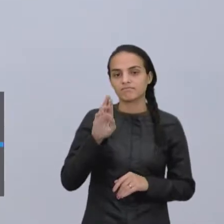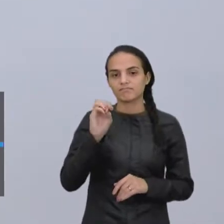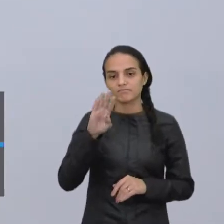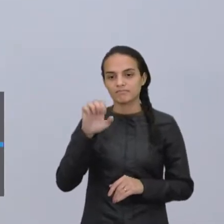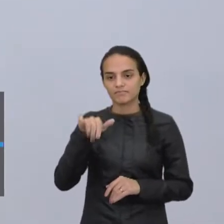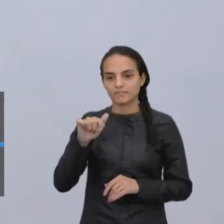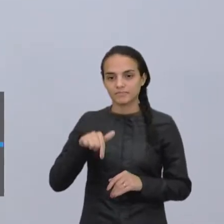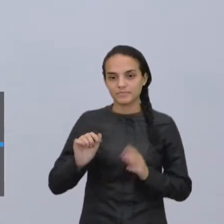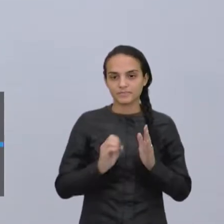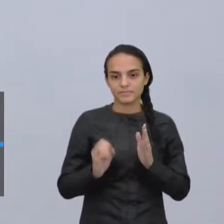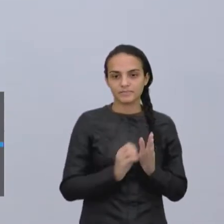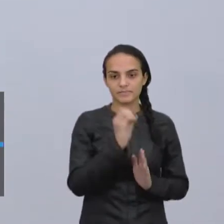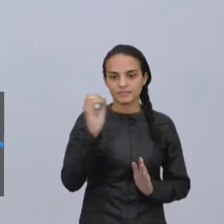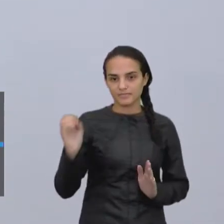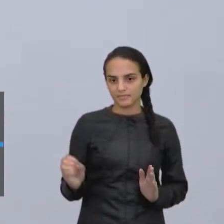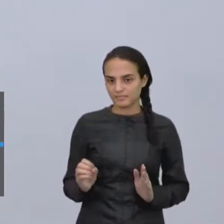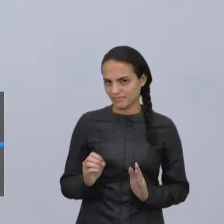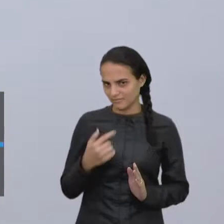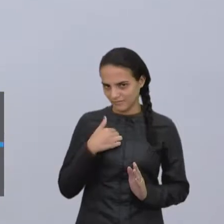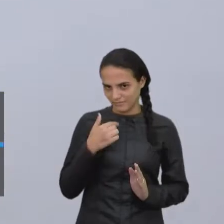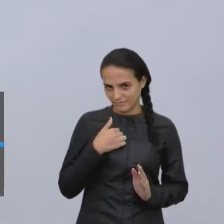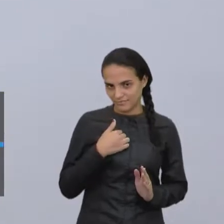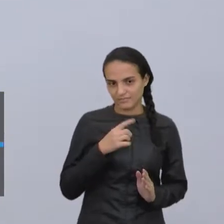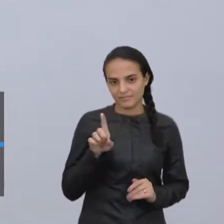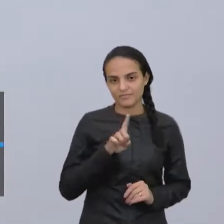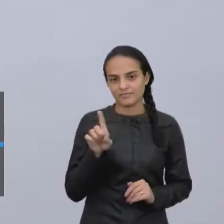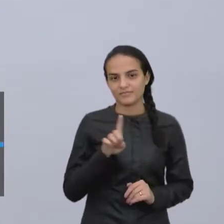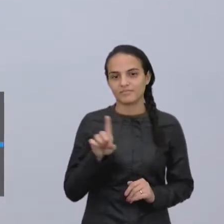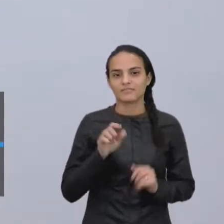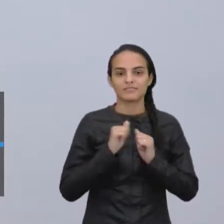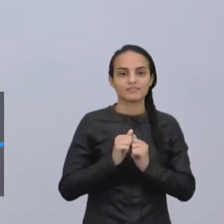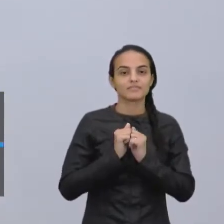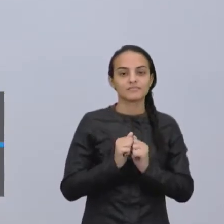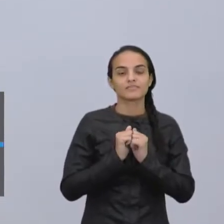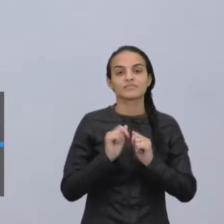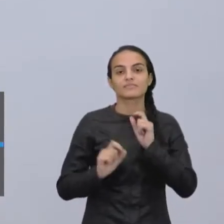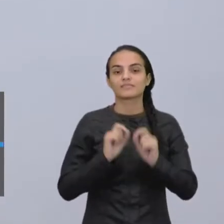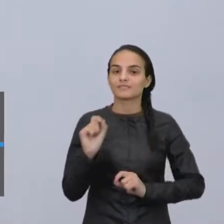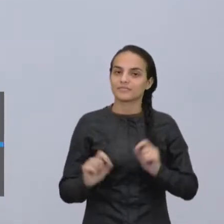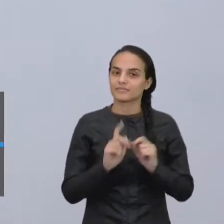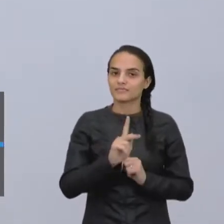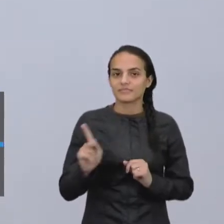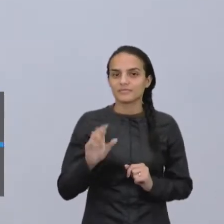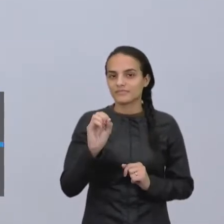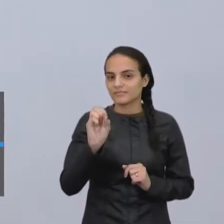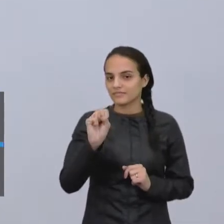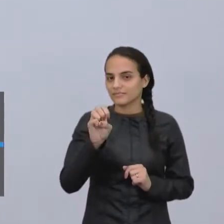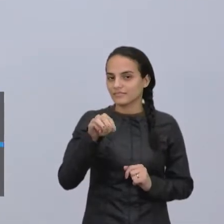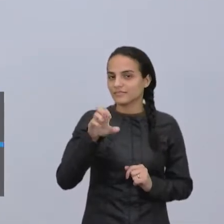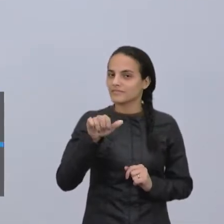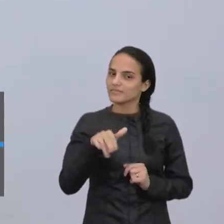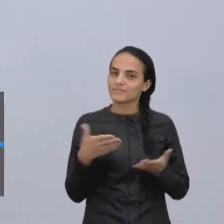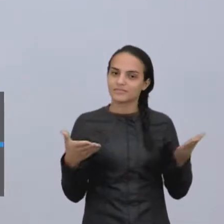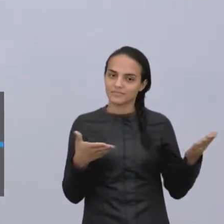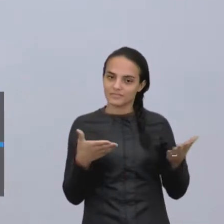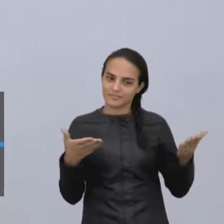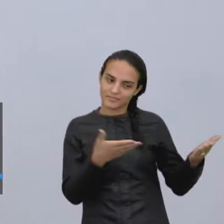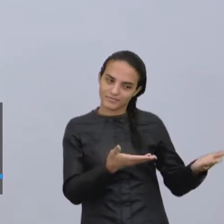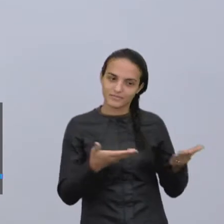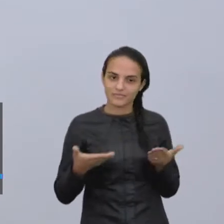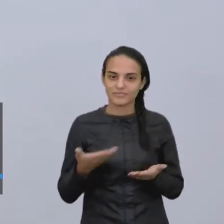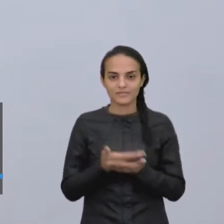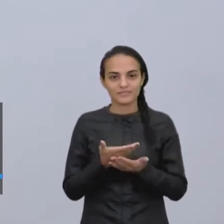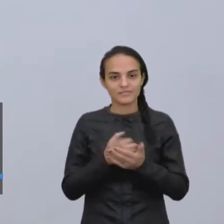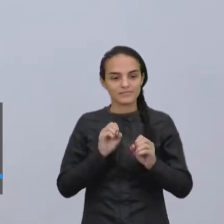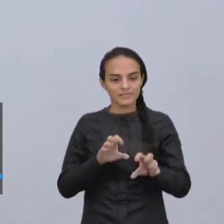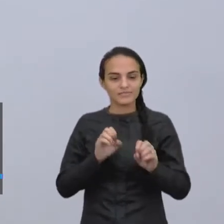Centro de Mídias. Ah, mas normalmente não sou eu que estou aqui. Quem que normalmente dá essa aula? O professor Osmar. Hoje ele me convidou para dar essa aula, já